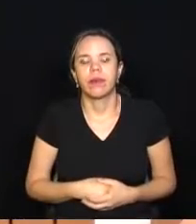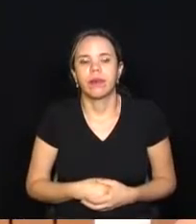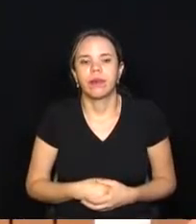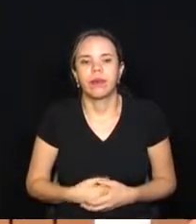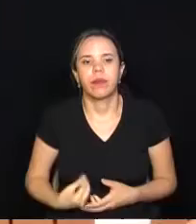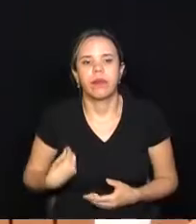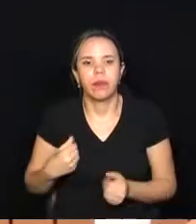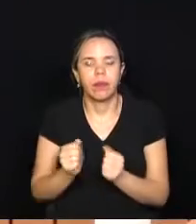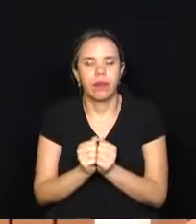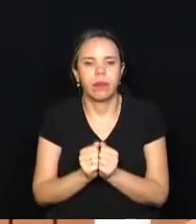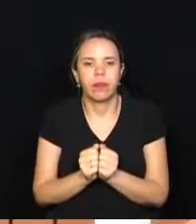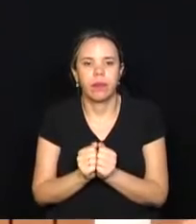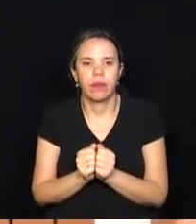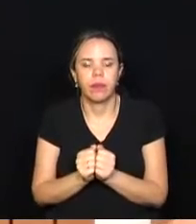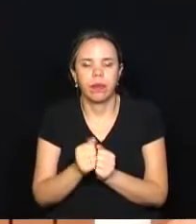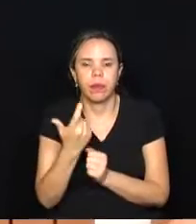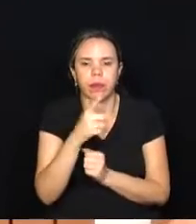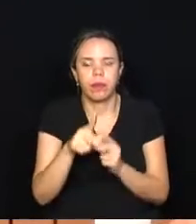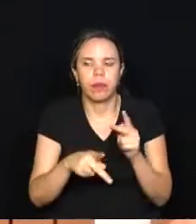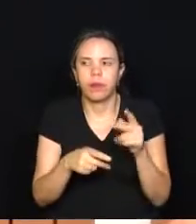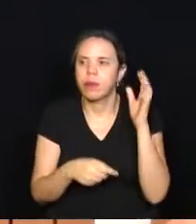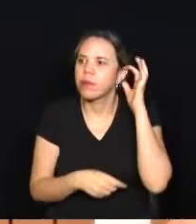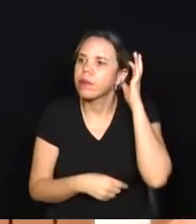estar junto com as outras.